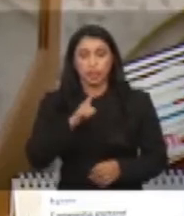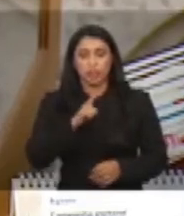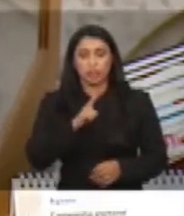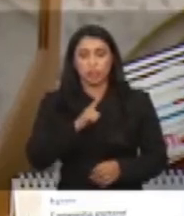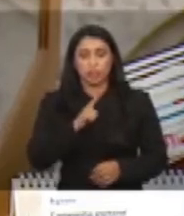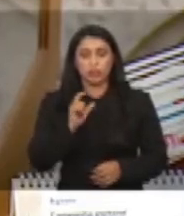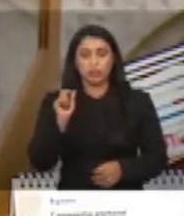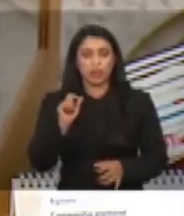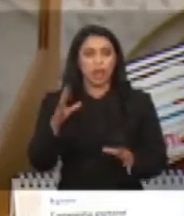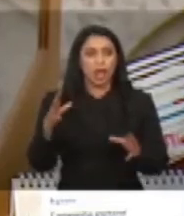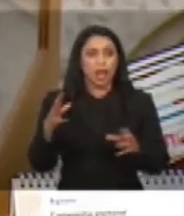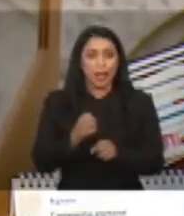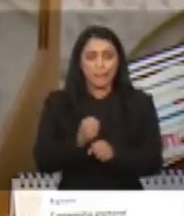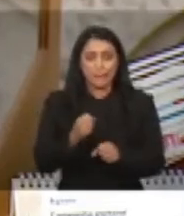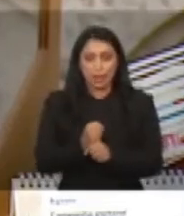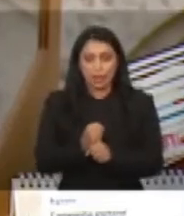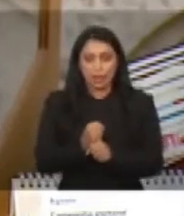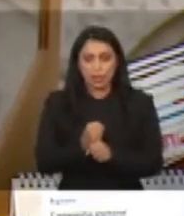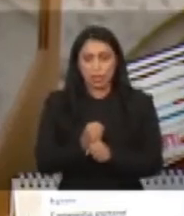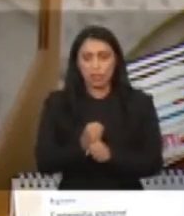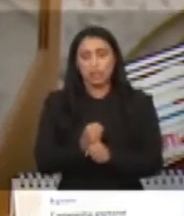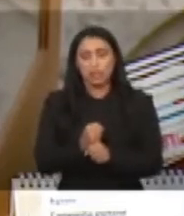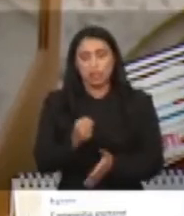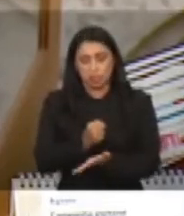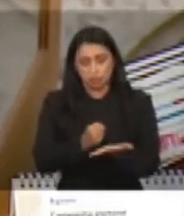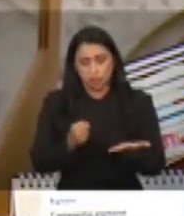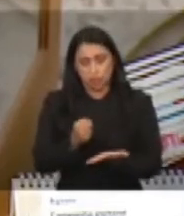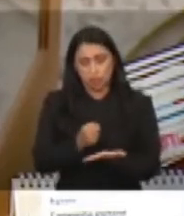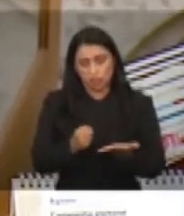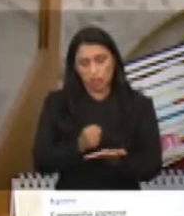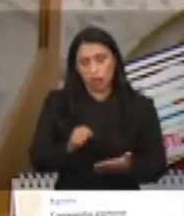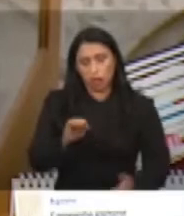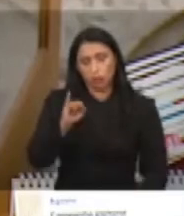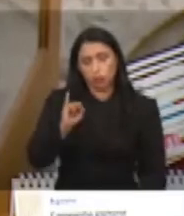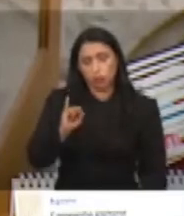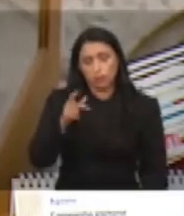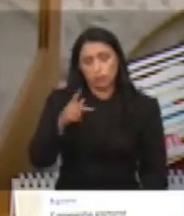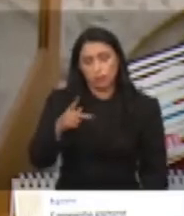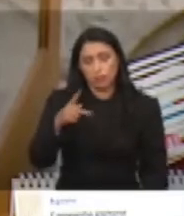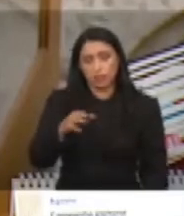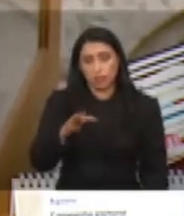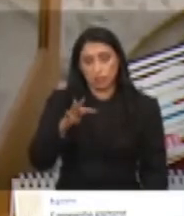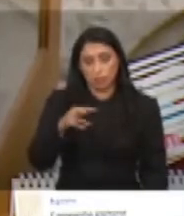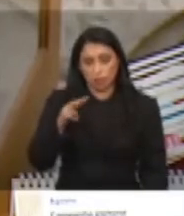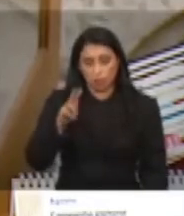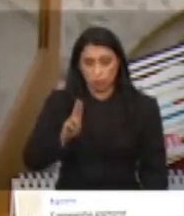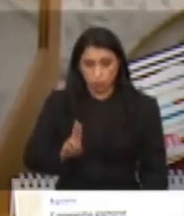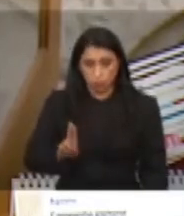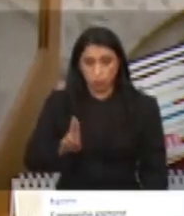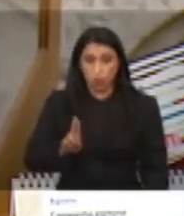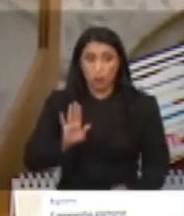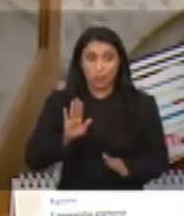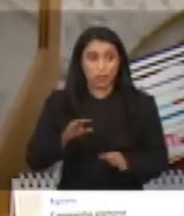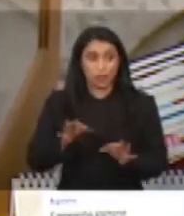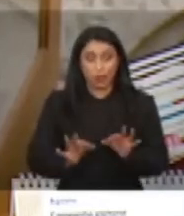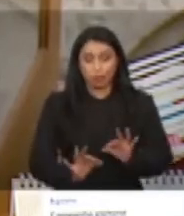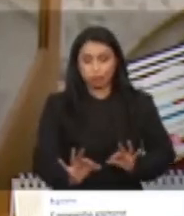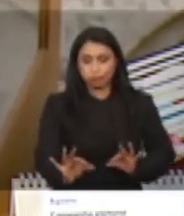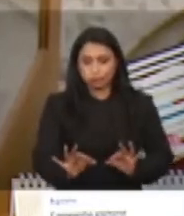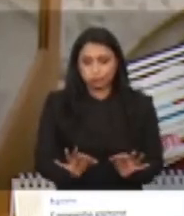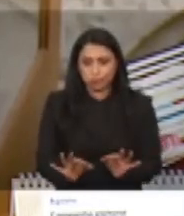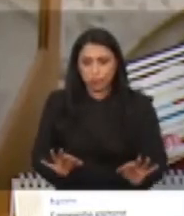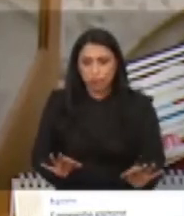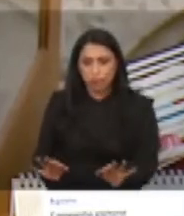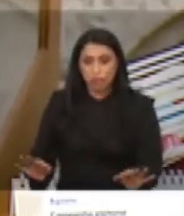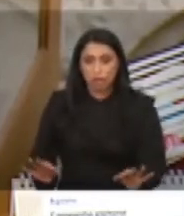integre a base de cálculo do IPTU, pode ser base de cálculo de taxa, porque metragem de imóvel não é mensuração do